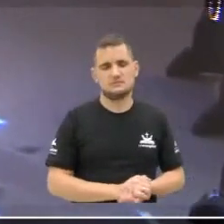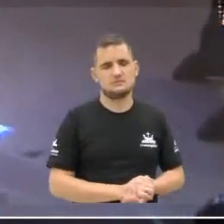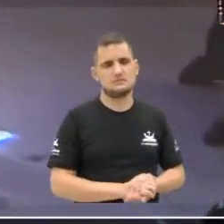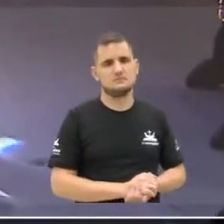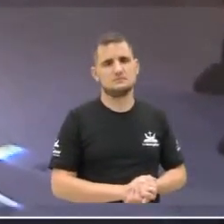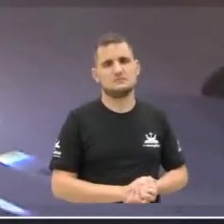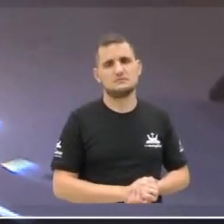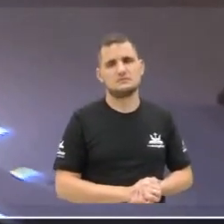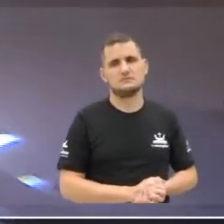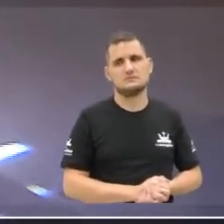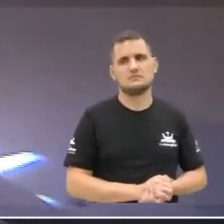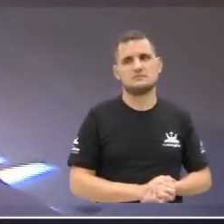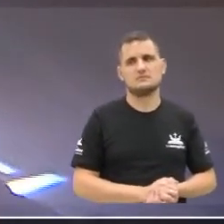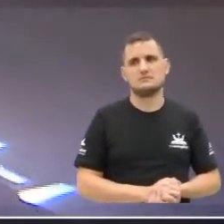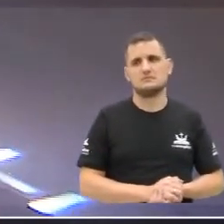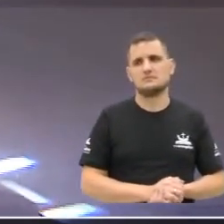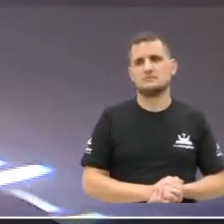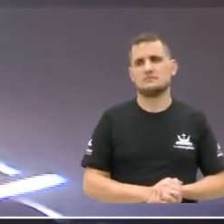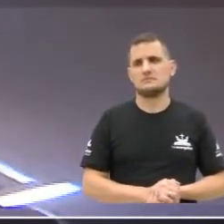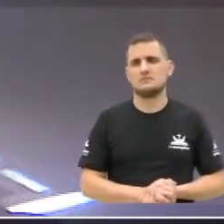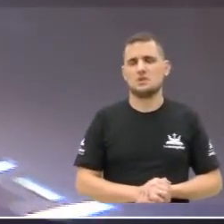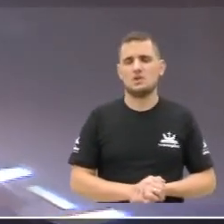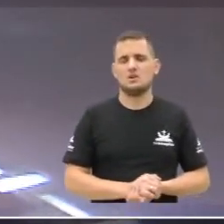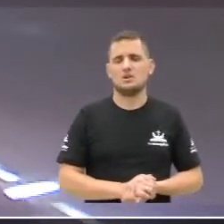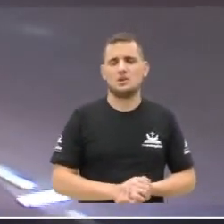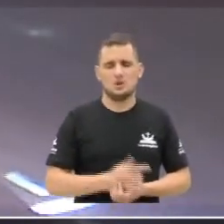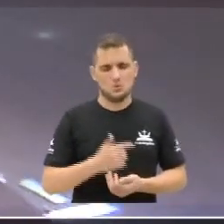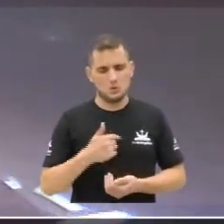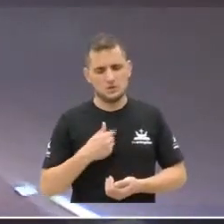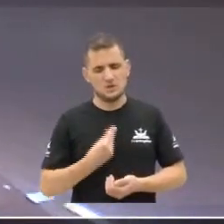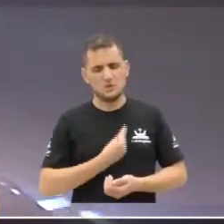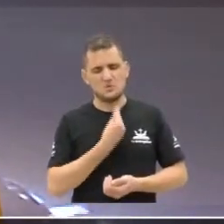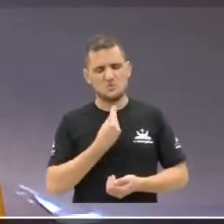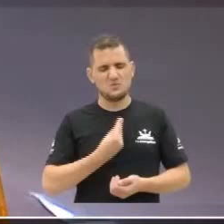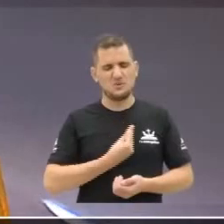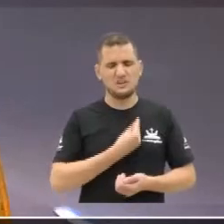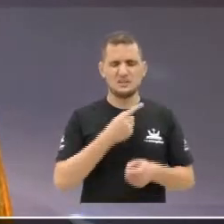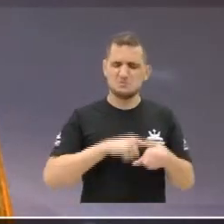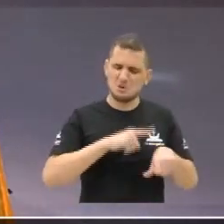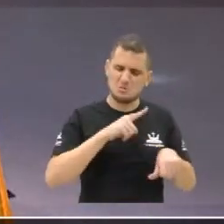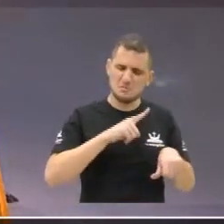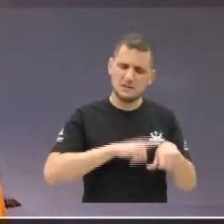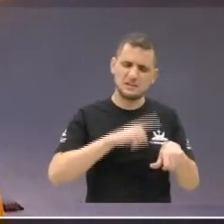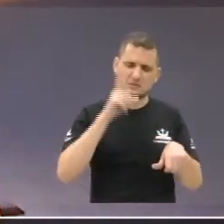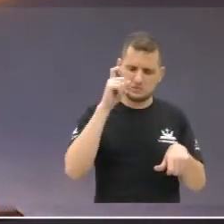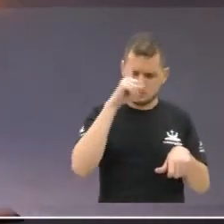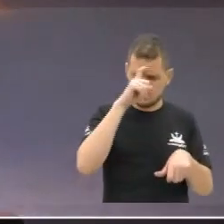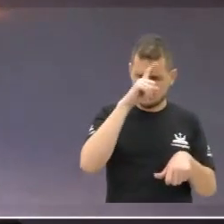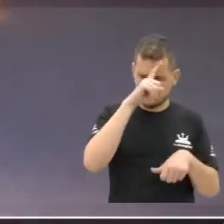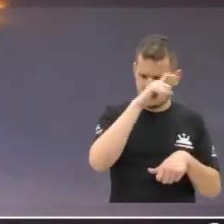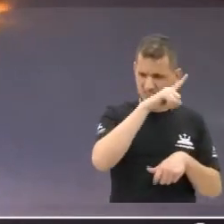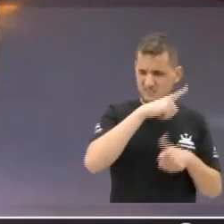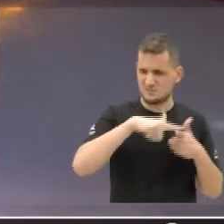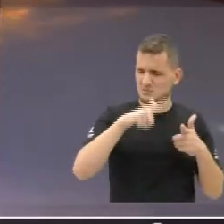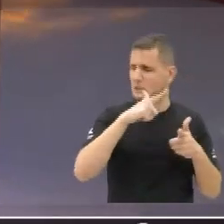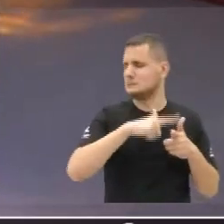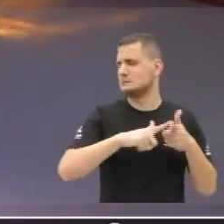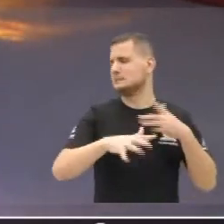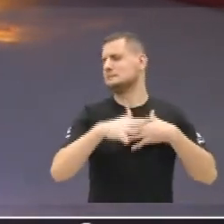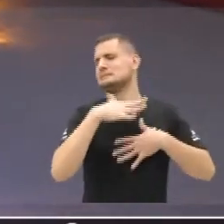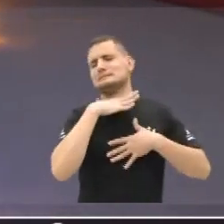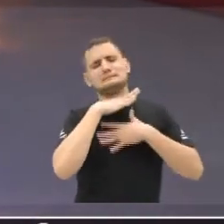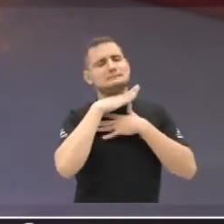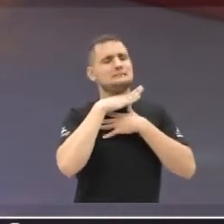Quando estou em alto mar e as ondas vêm me agitar, minha